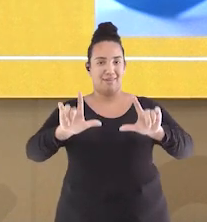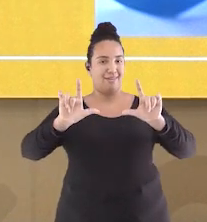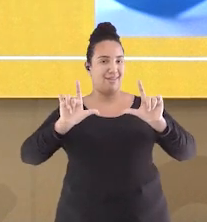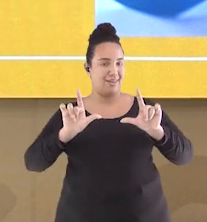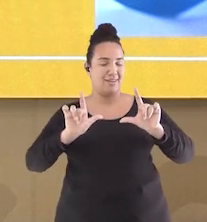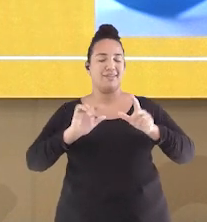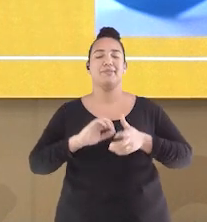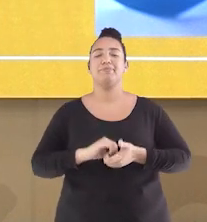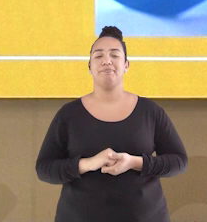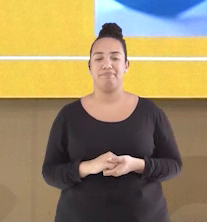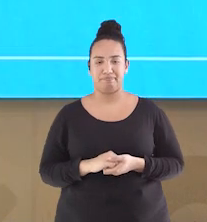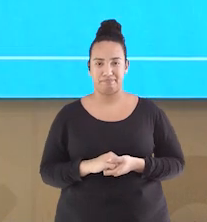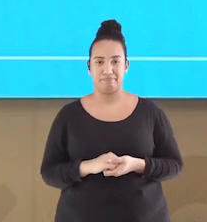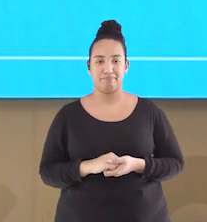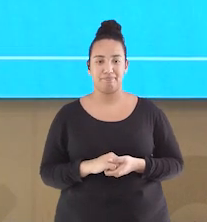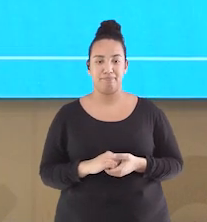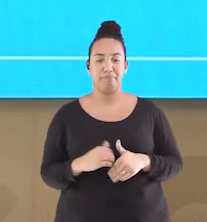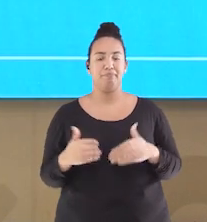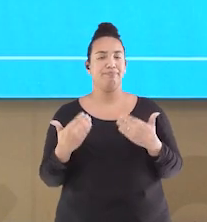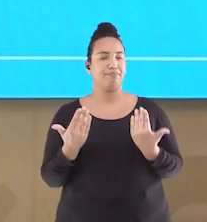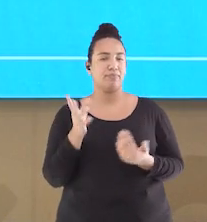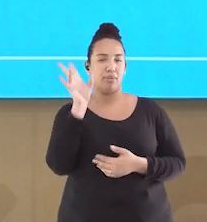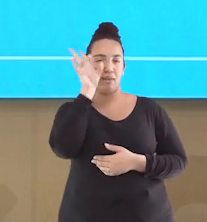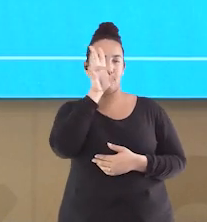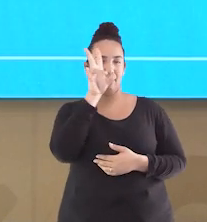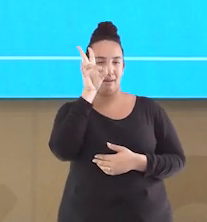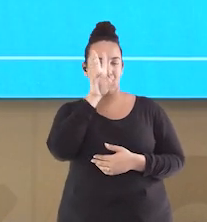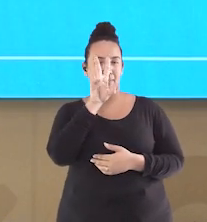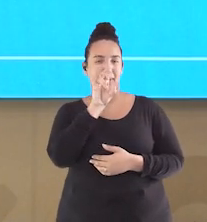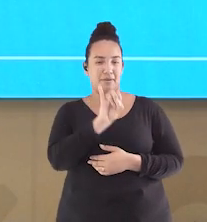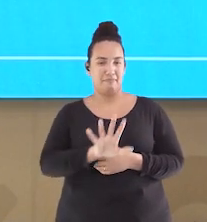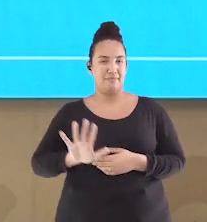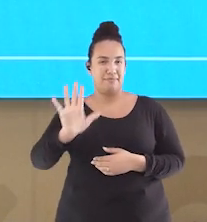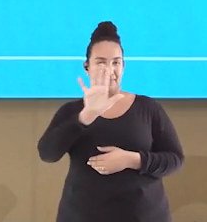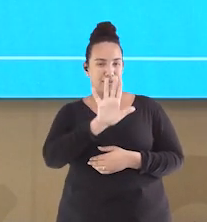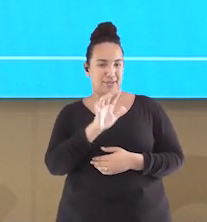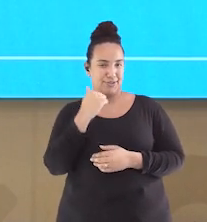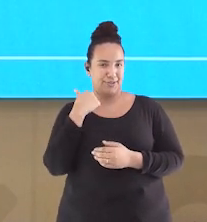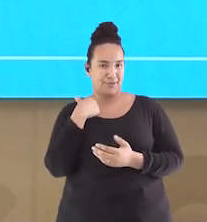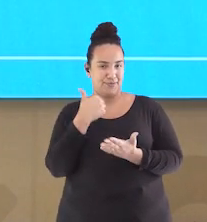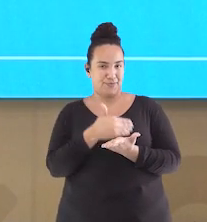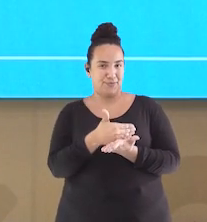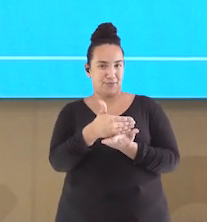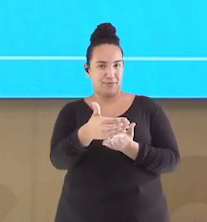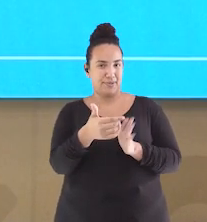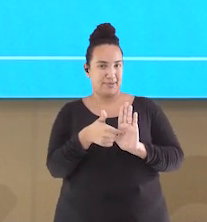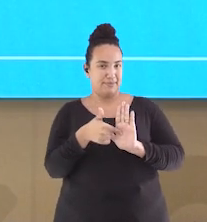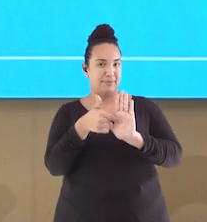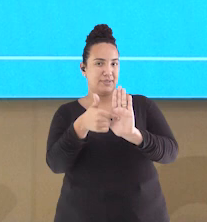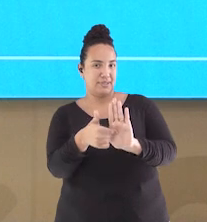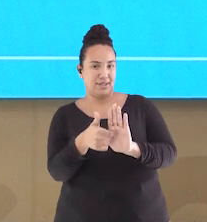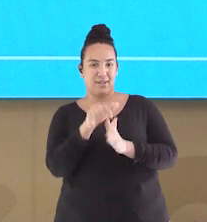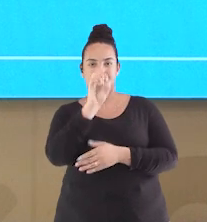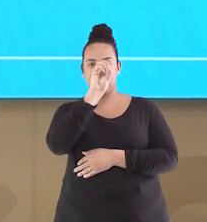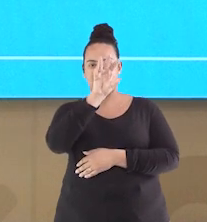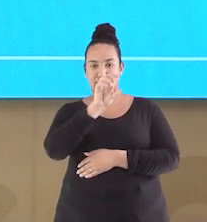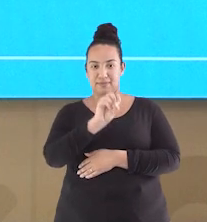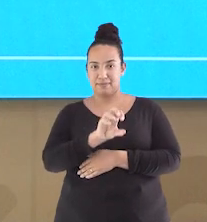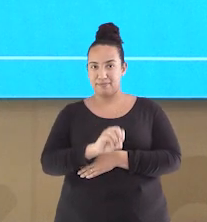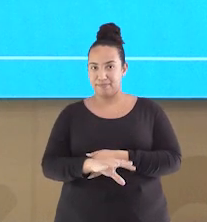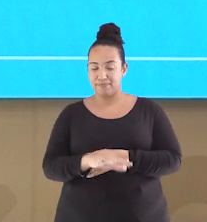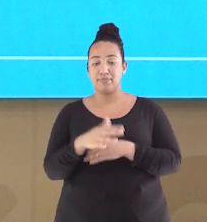certo? Voltando à nossa imagem do início da aula, que seria o semáforo, podemos perceber